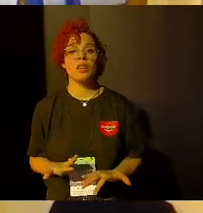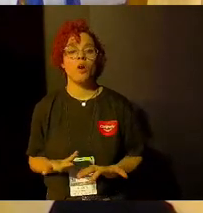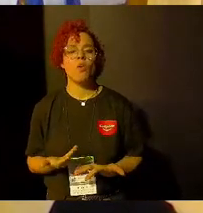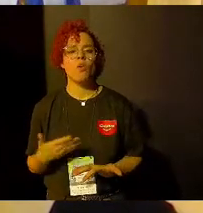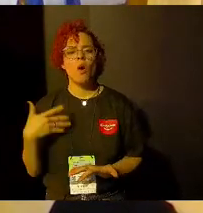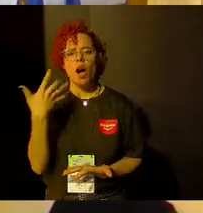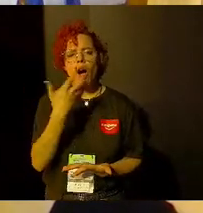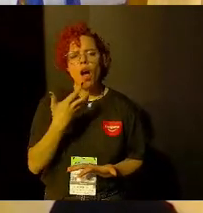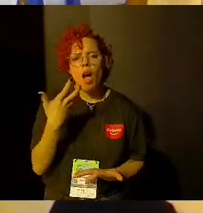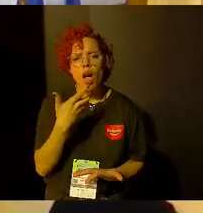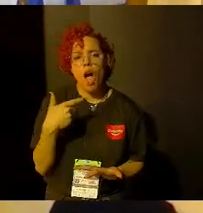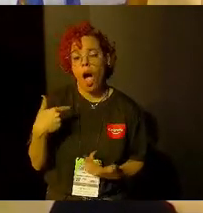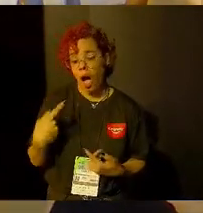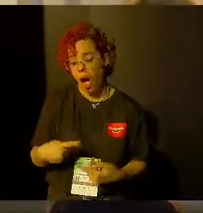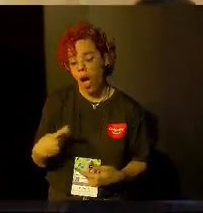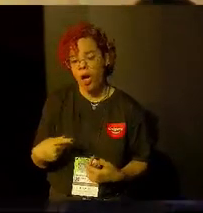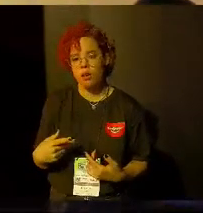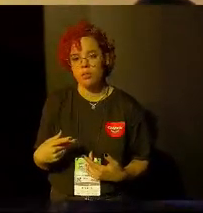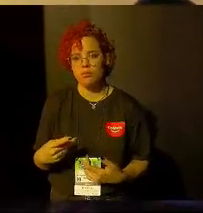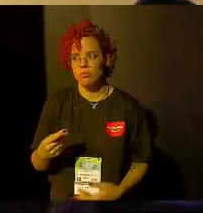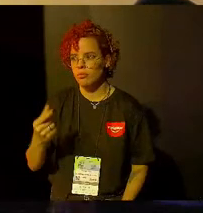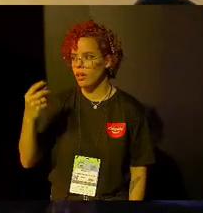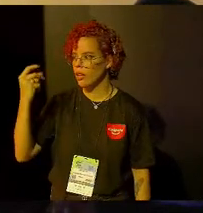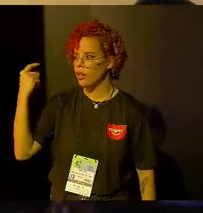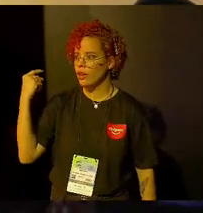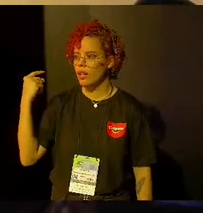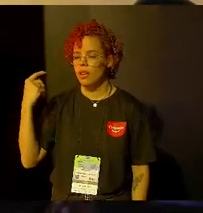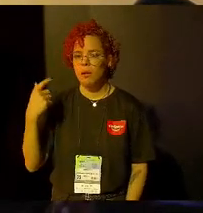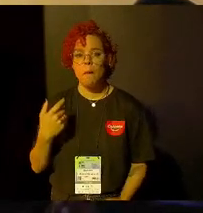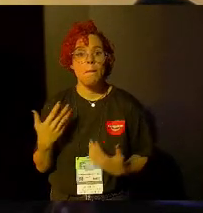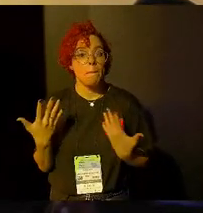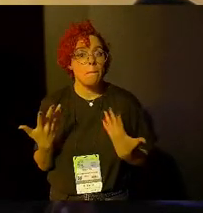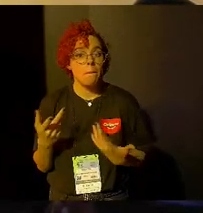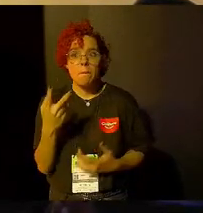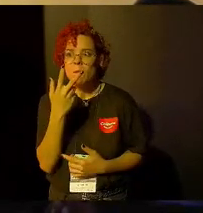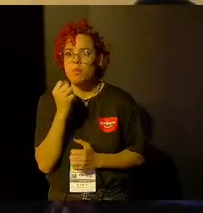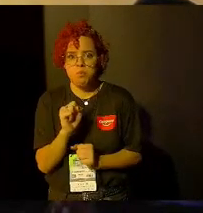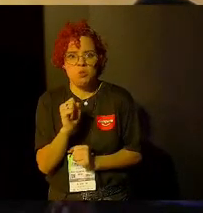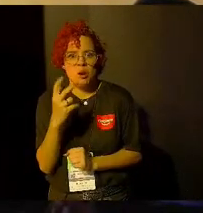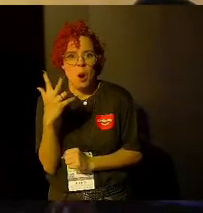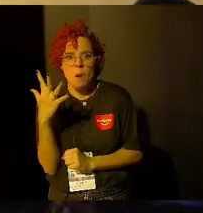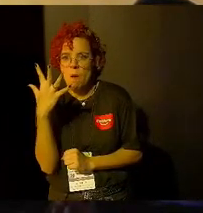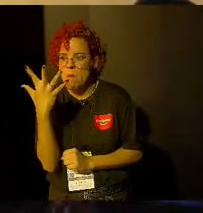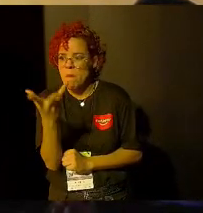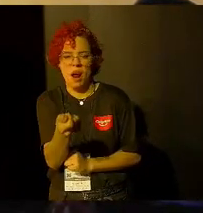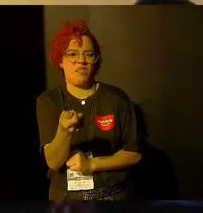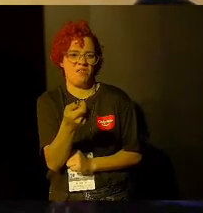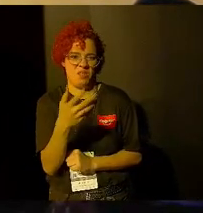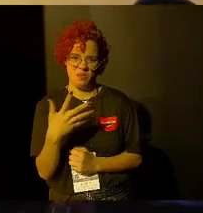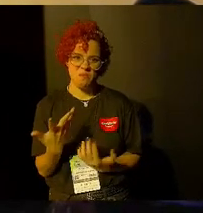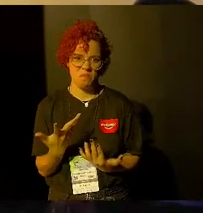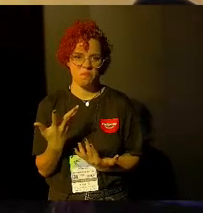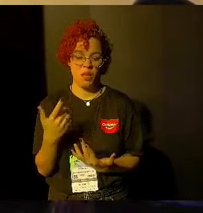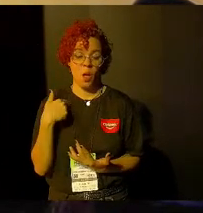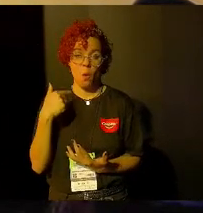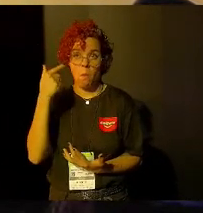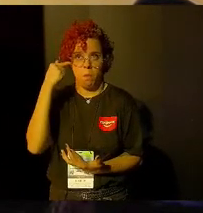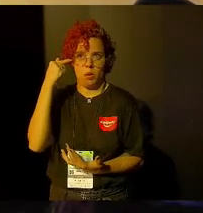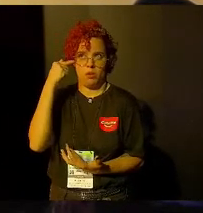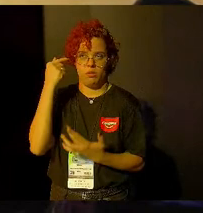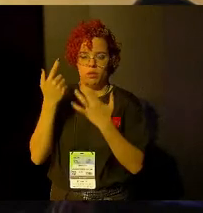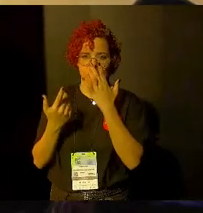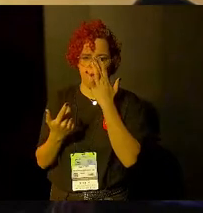aqui no seu isso devia ser infeliz Maravilha E aí eu penso pera eles